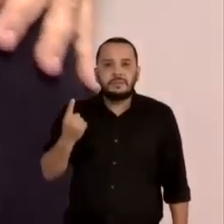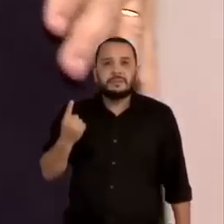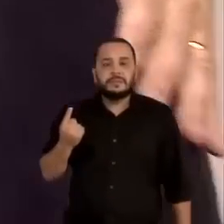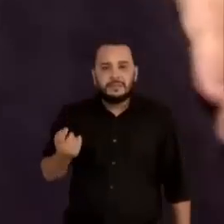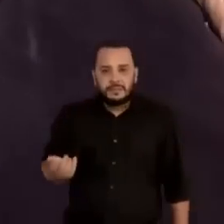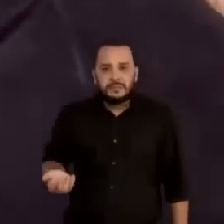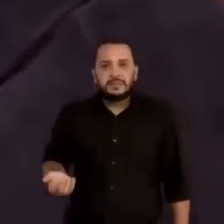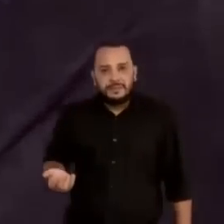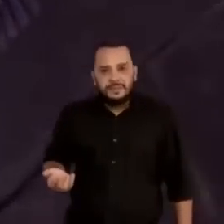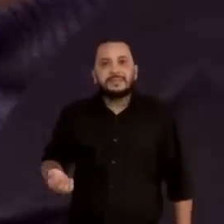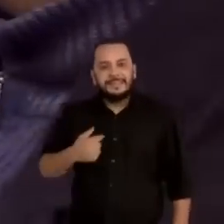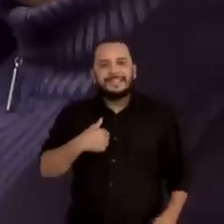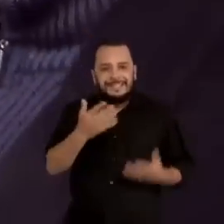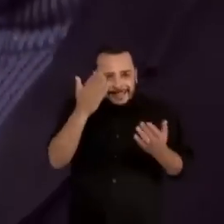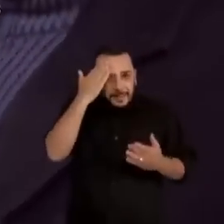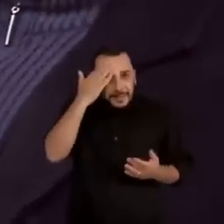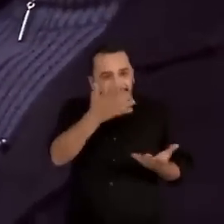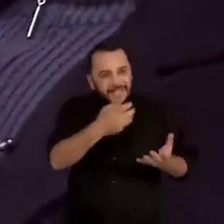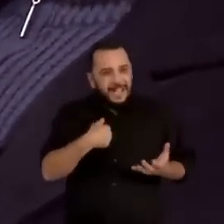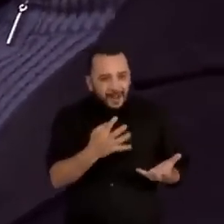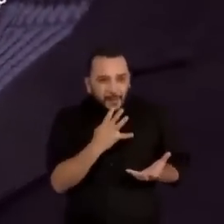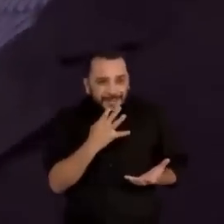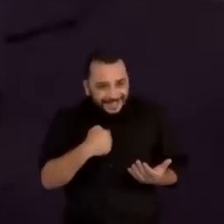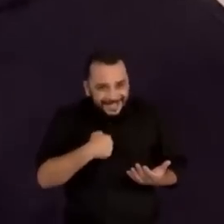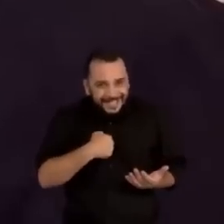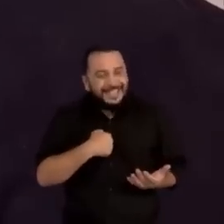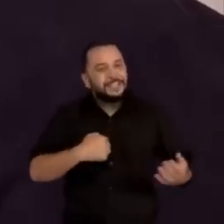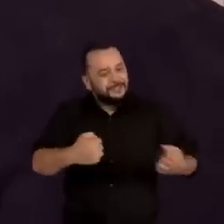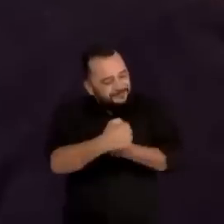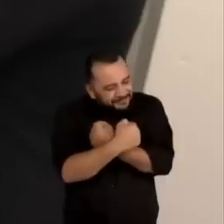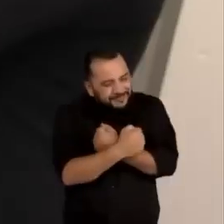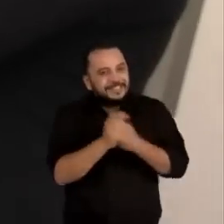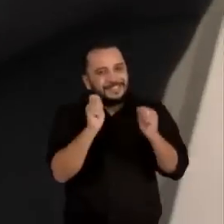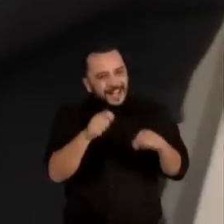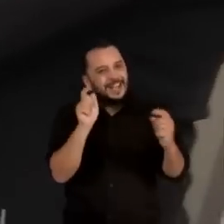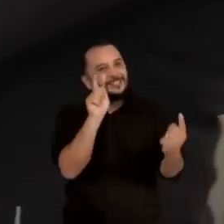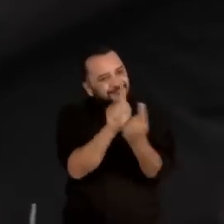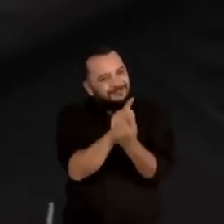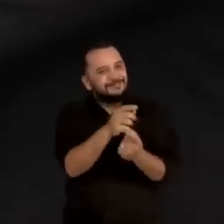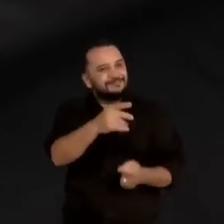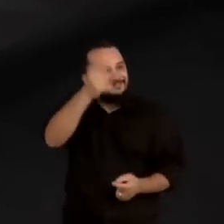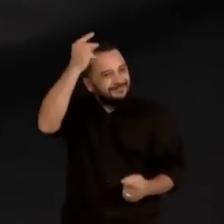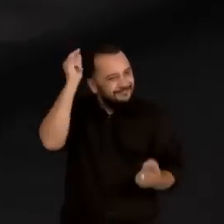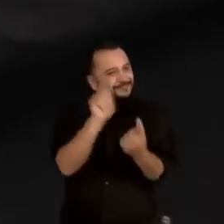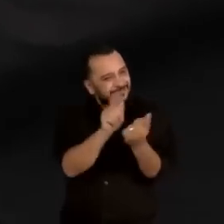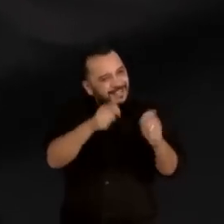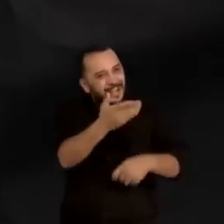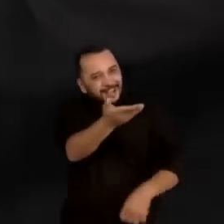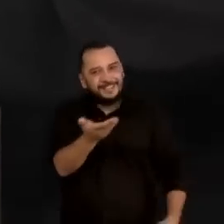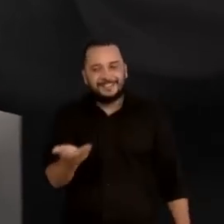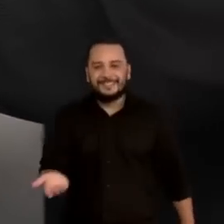também. Queria me conhecer, puxa, eu já teria já... Muito tempo.